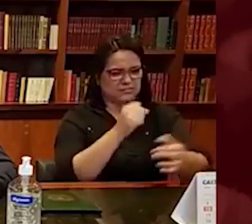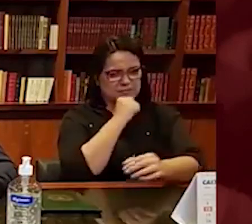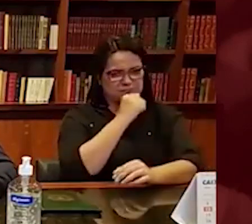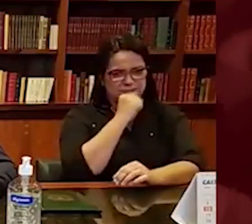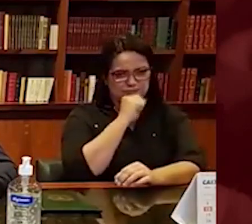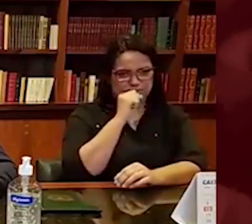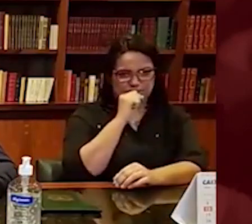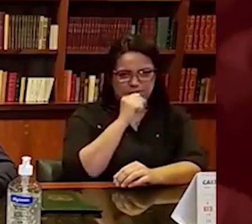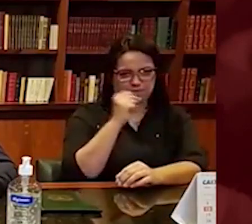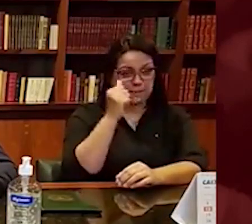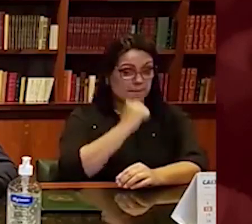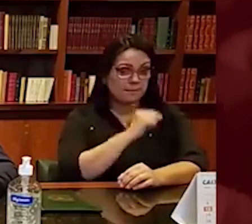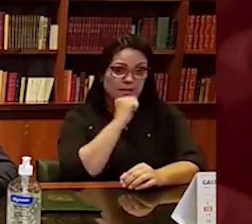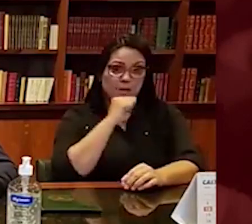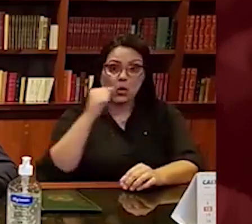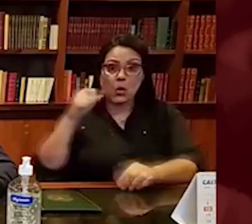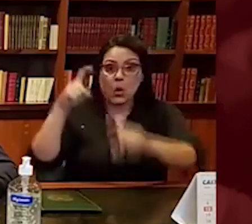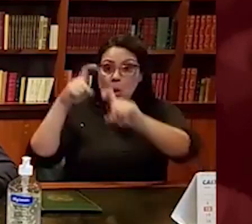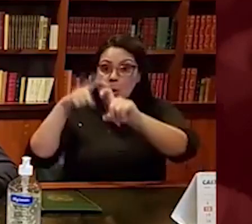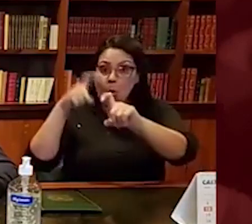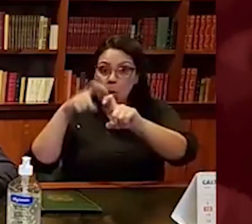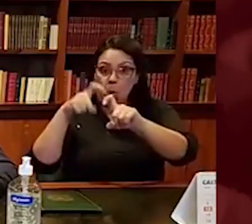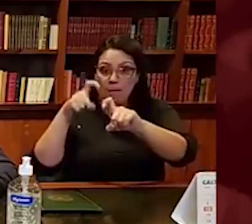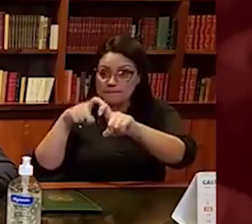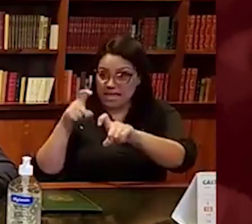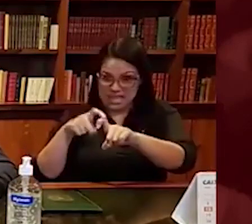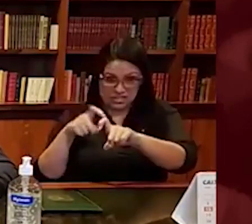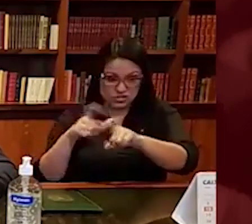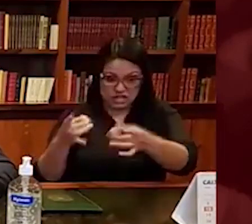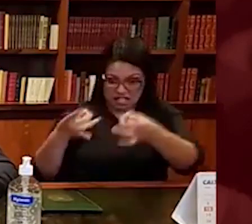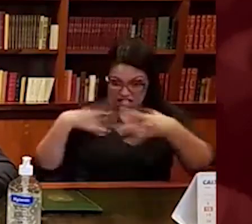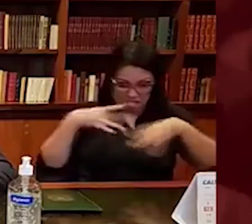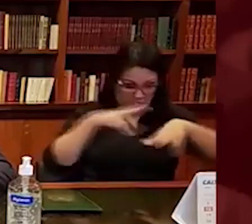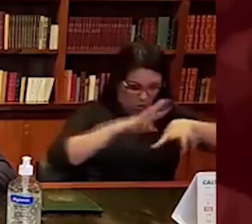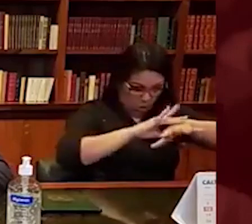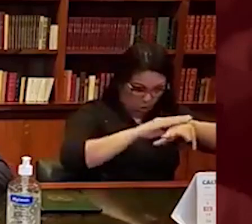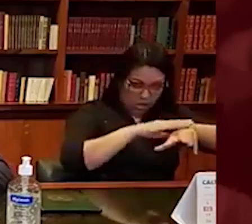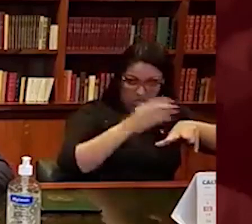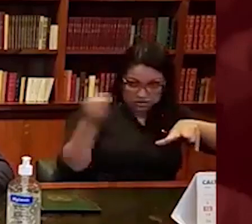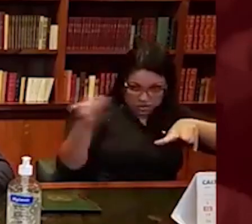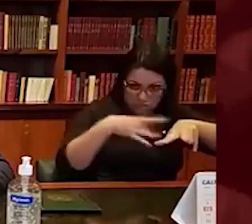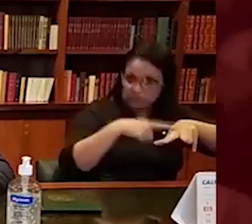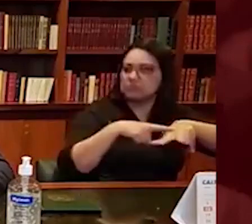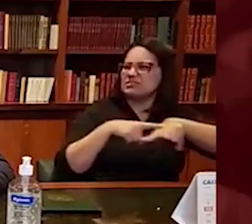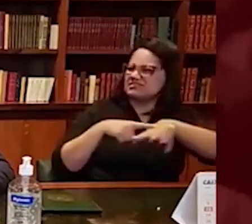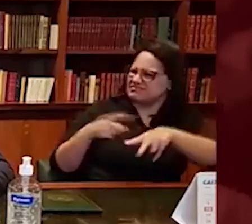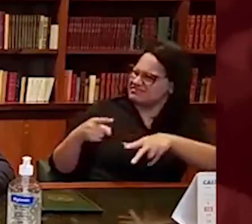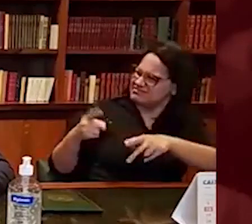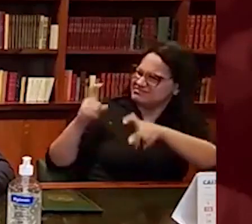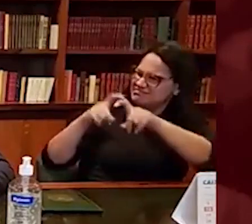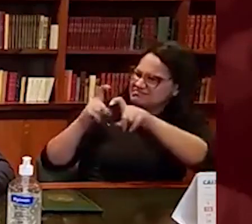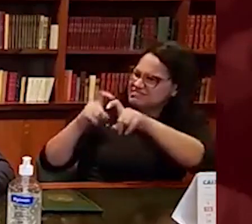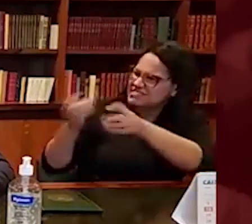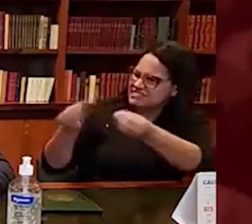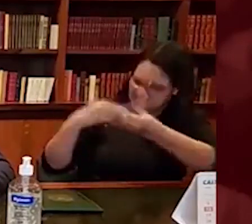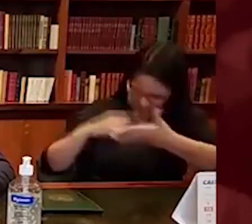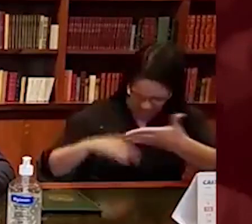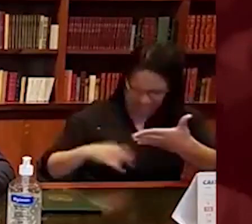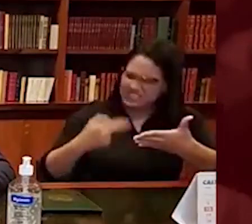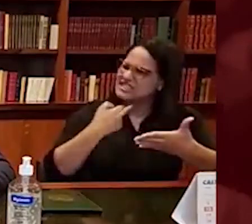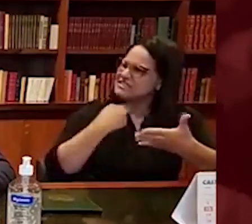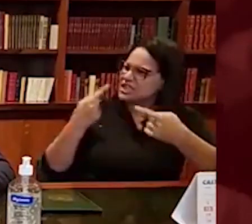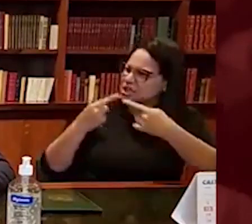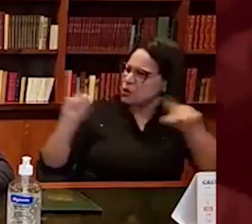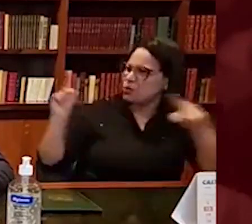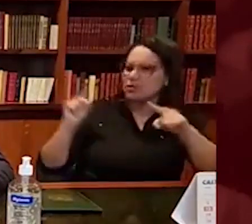médico não abandona o paciente, mas o paciente troca de médico. Você vai com o médico. Vamos supor que ele receite uma coisa que você sabe que não vai dar certo.